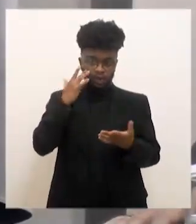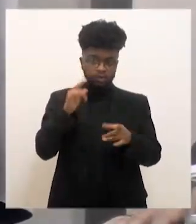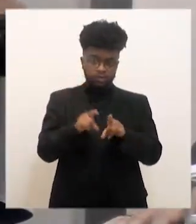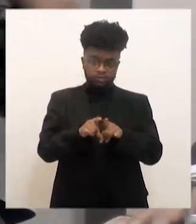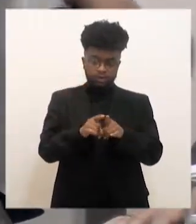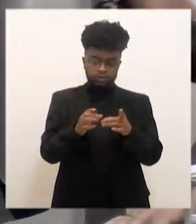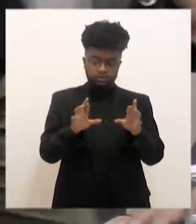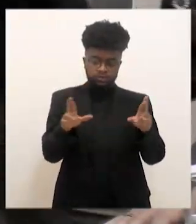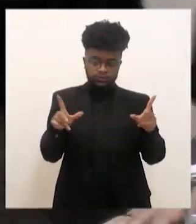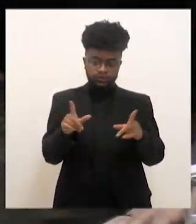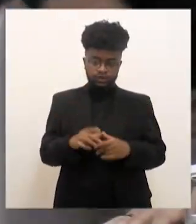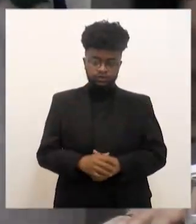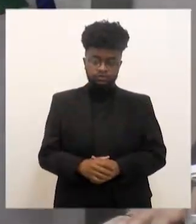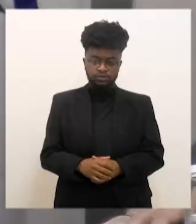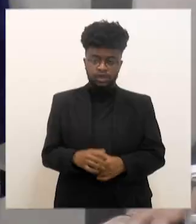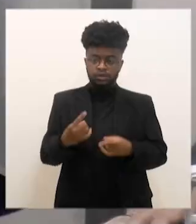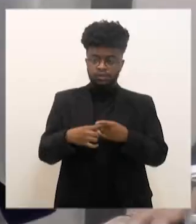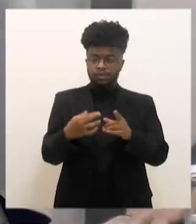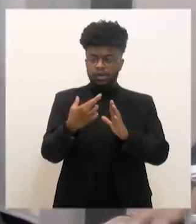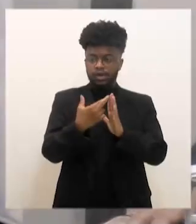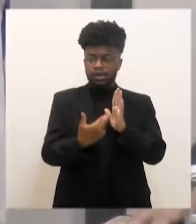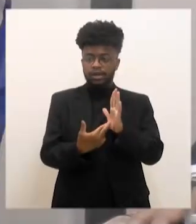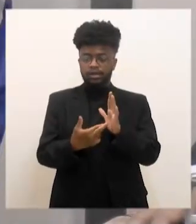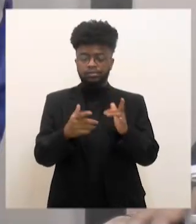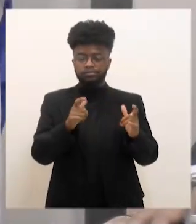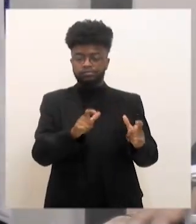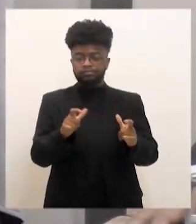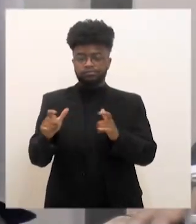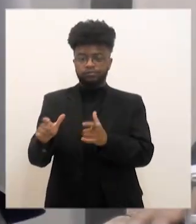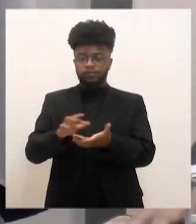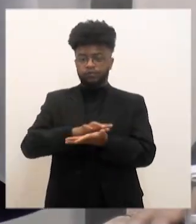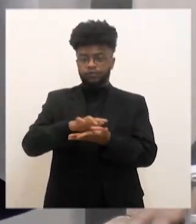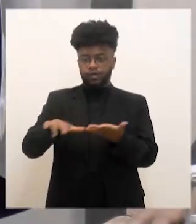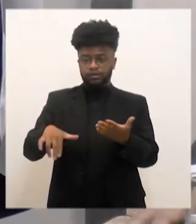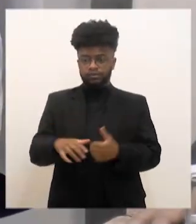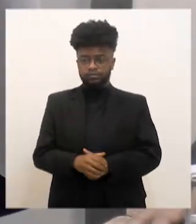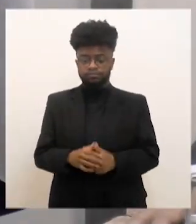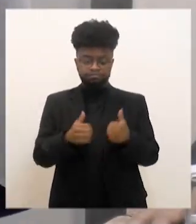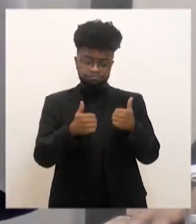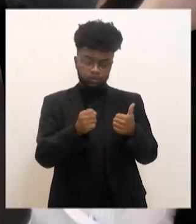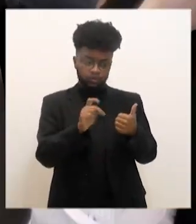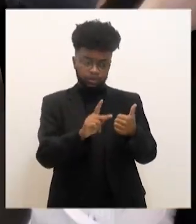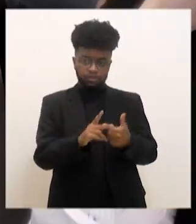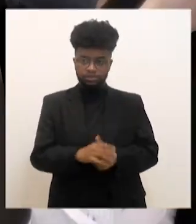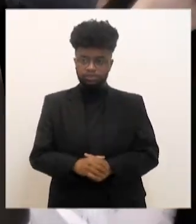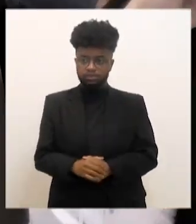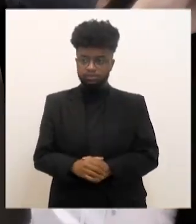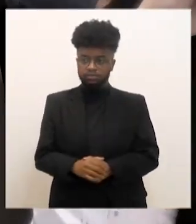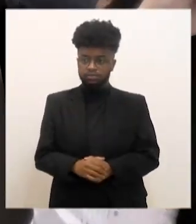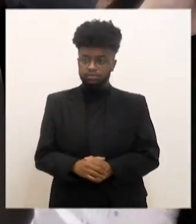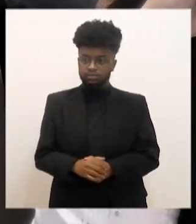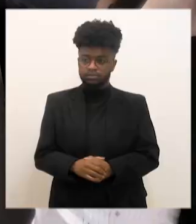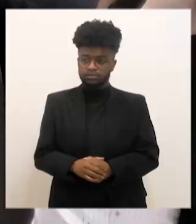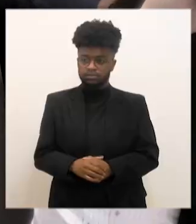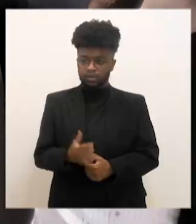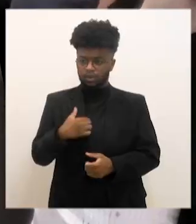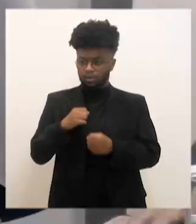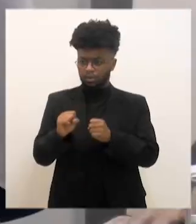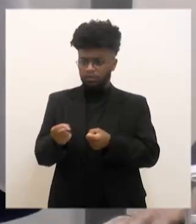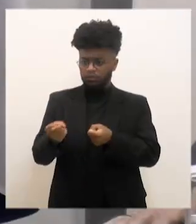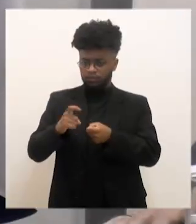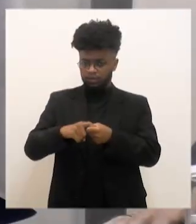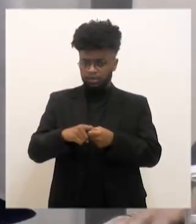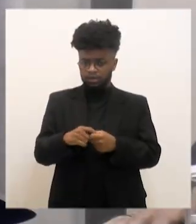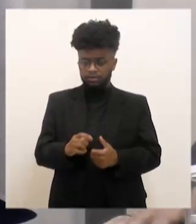sejam distintos, porque são regramentos para locais diversos. Ok. Alguém mais quer fazer a palavra? Eu posso voltar? Deputado Mink. Não,